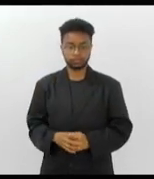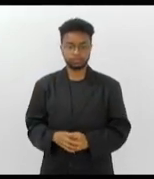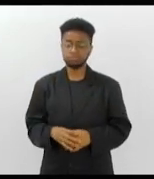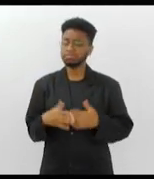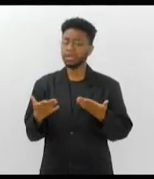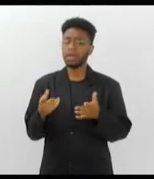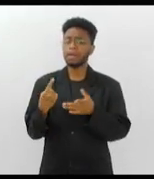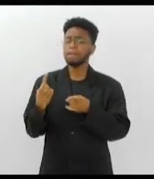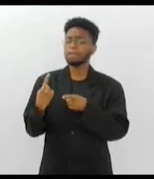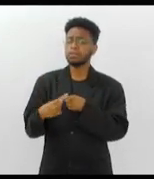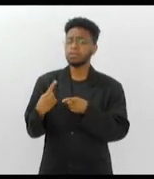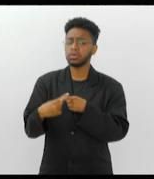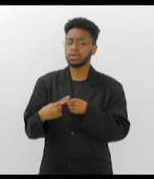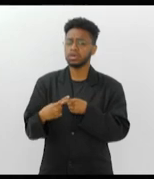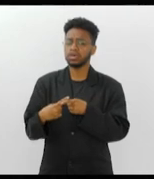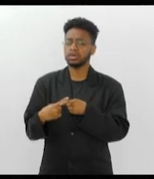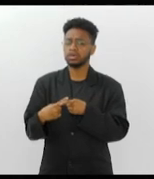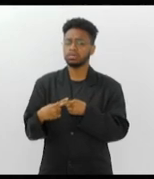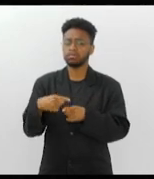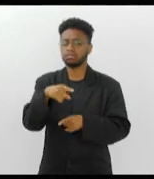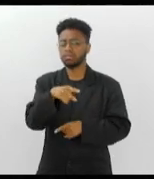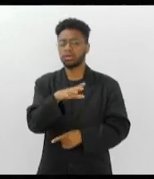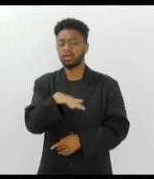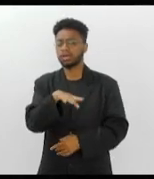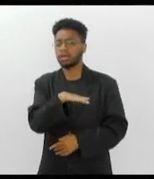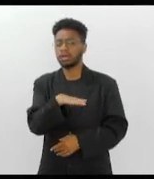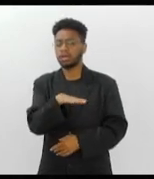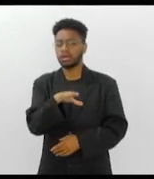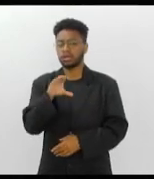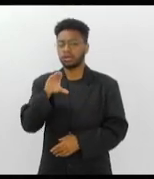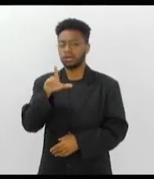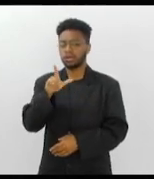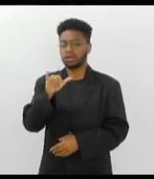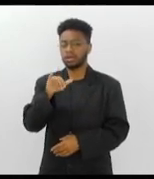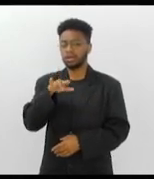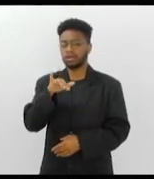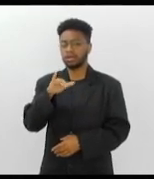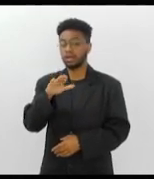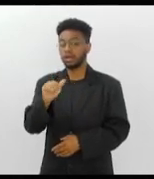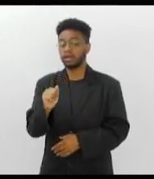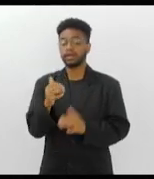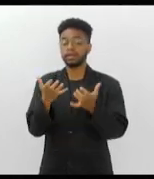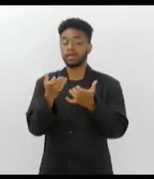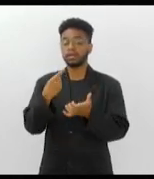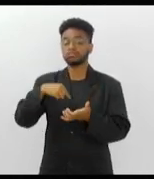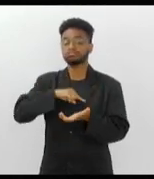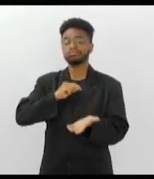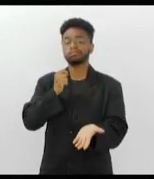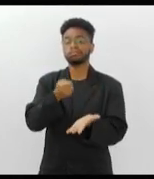que será que uma clínica quer pagamento em dinheiro?